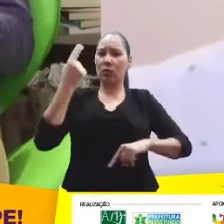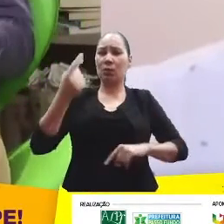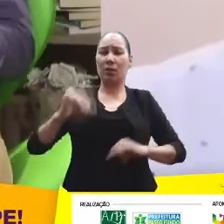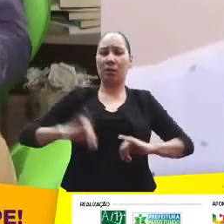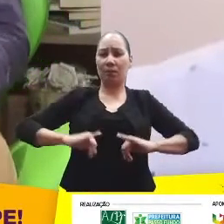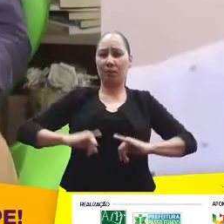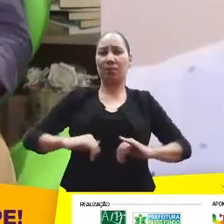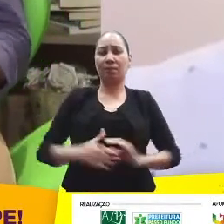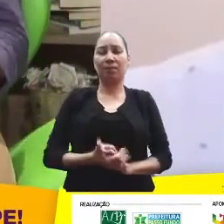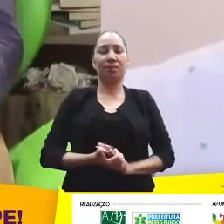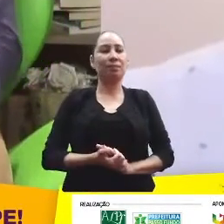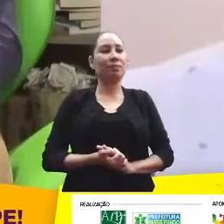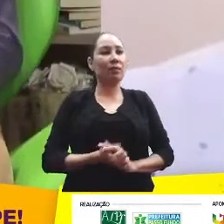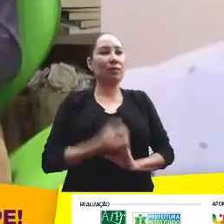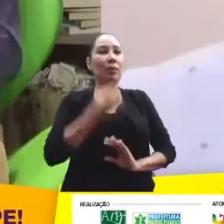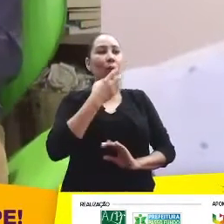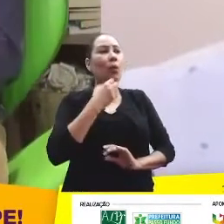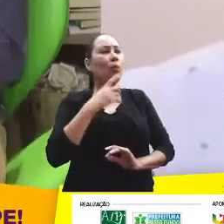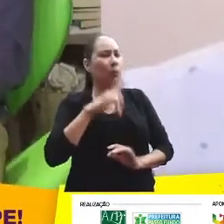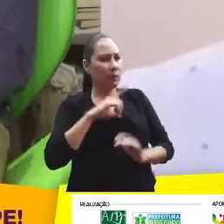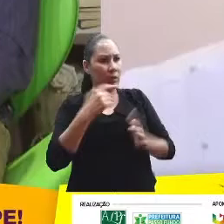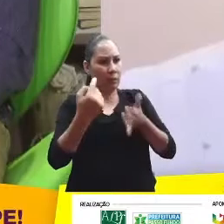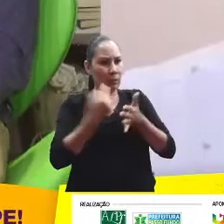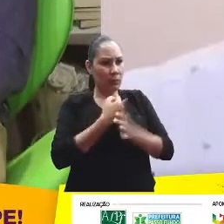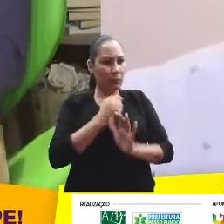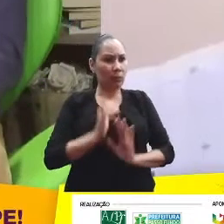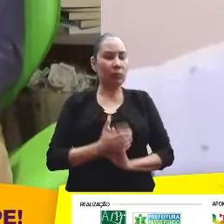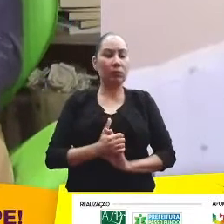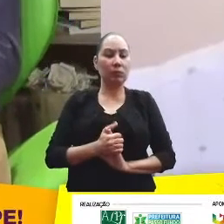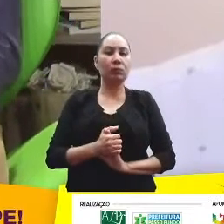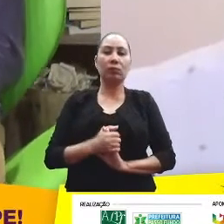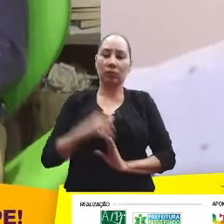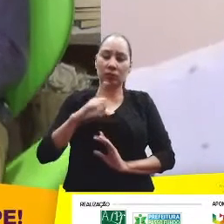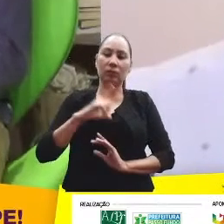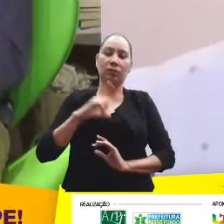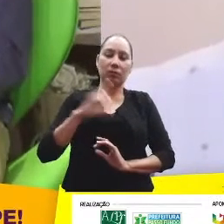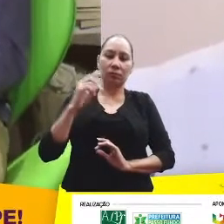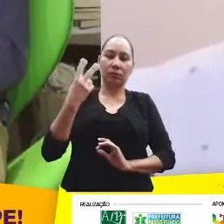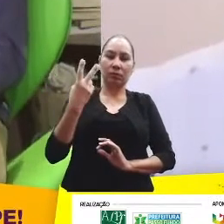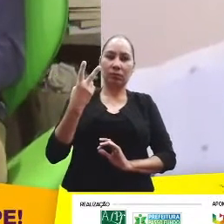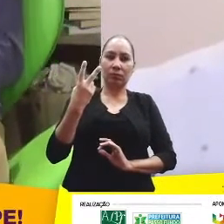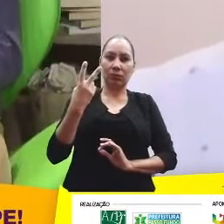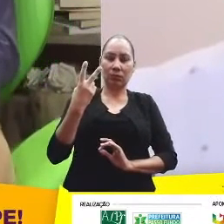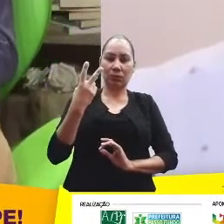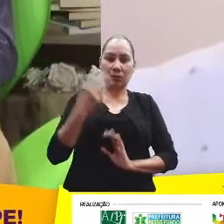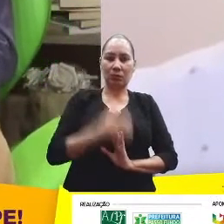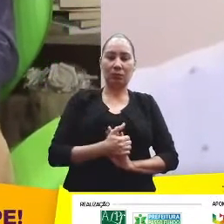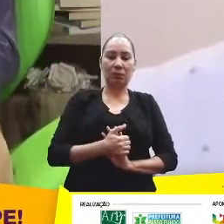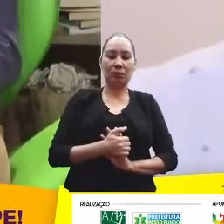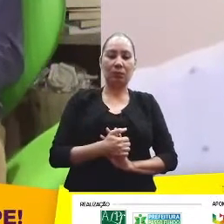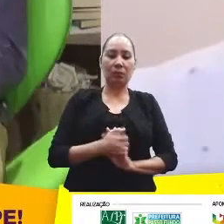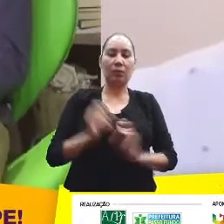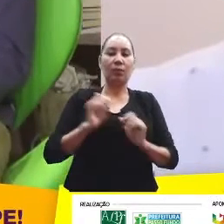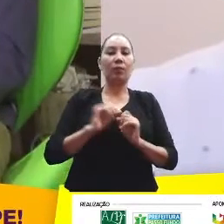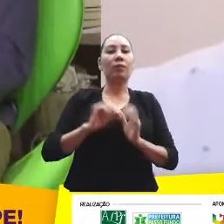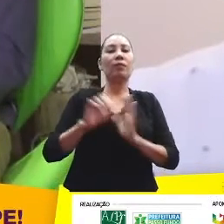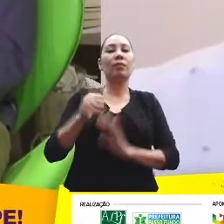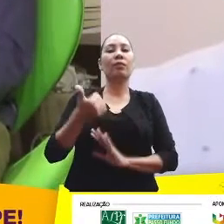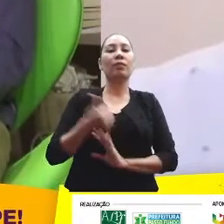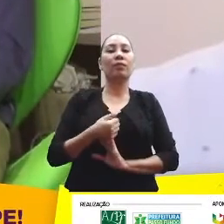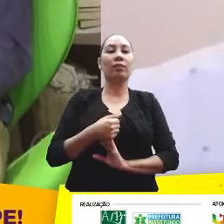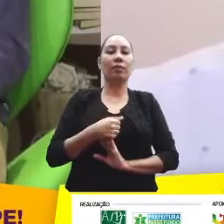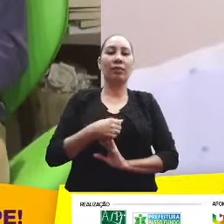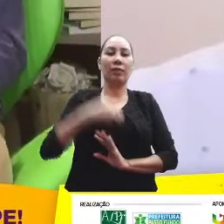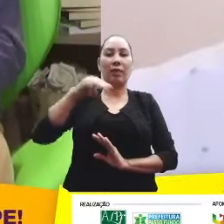Muito bom. Parece que nós temos uma pergunta. Sim, temos duas. Vou fazer a primeira agora, que vem da